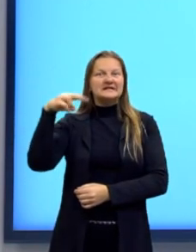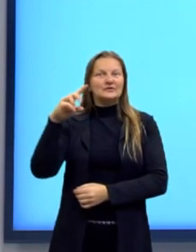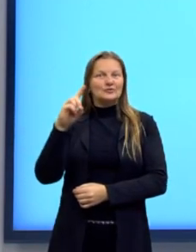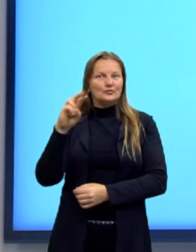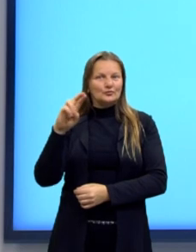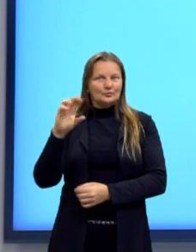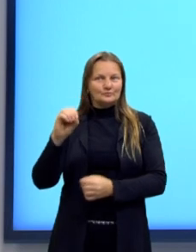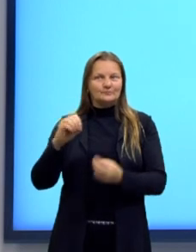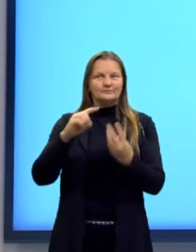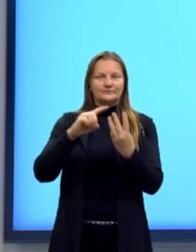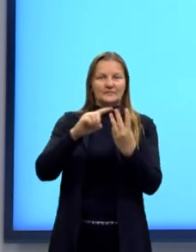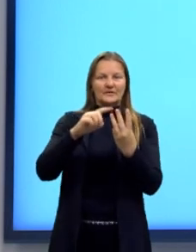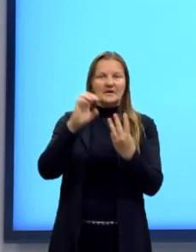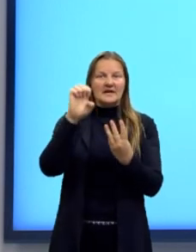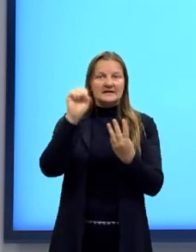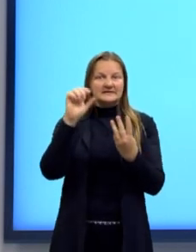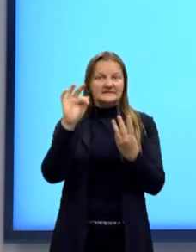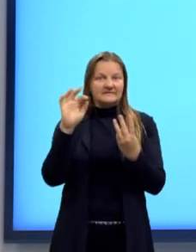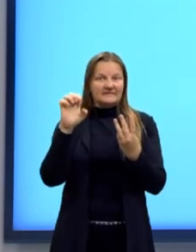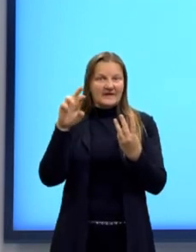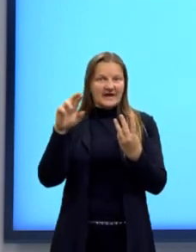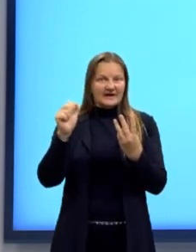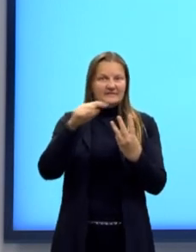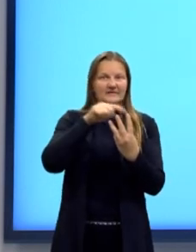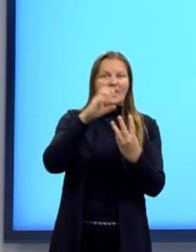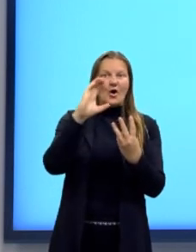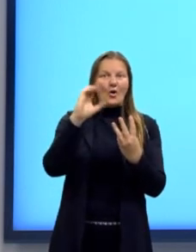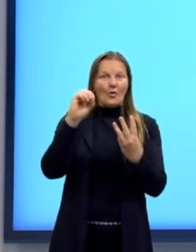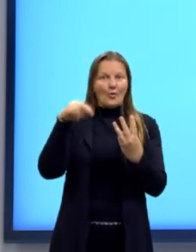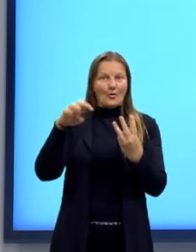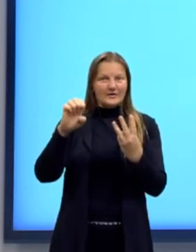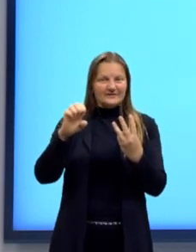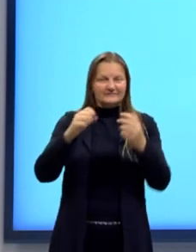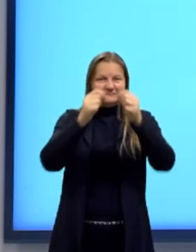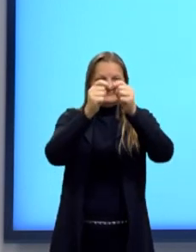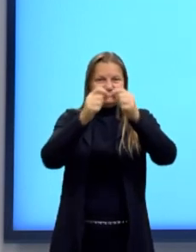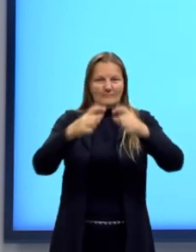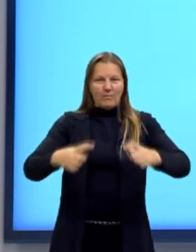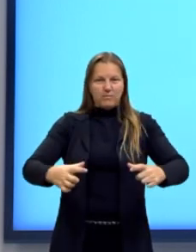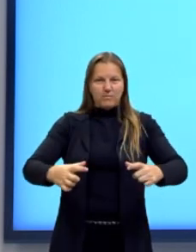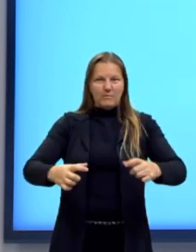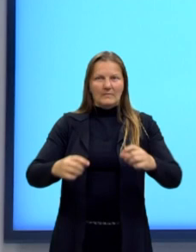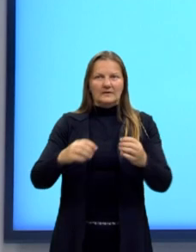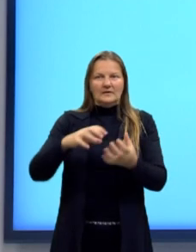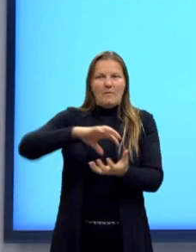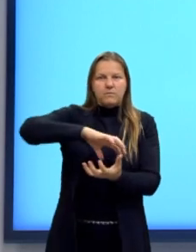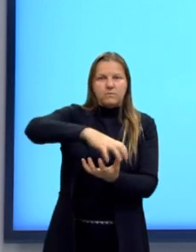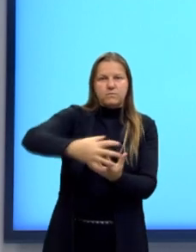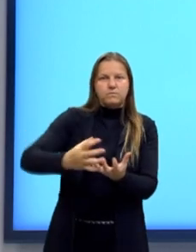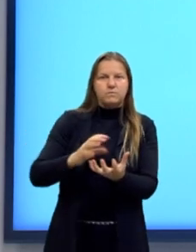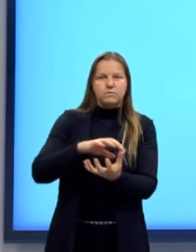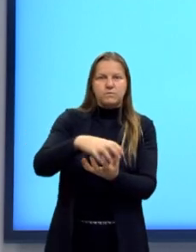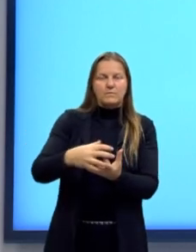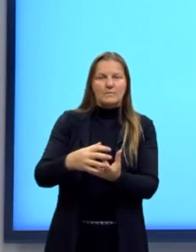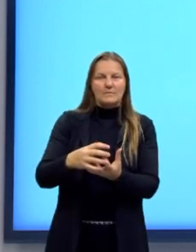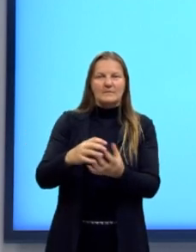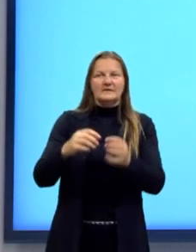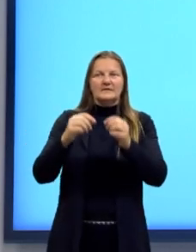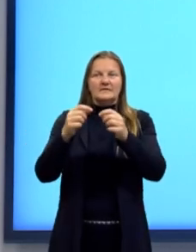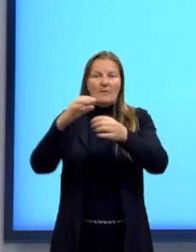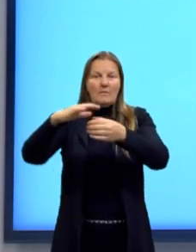uma superfície que é arredondada E se a gente posicionar essa superficial a cada em um plano essa